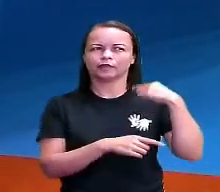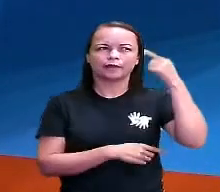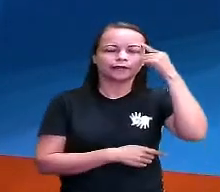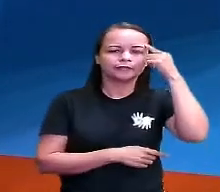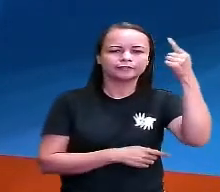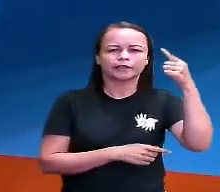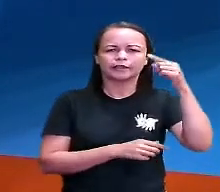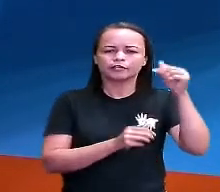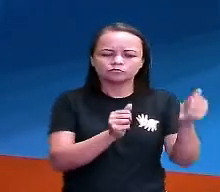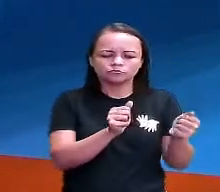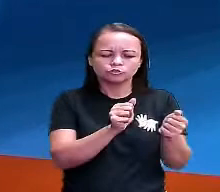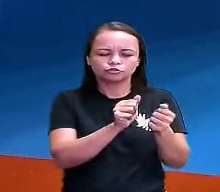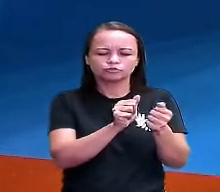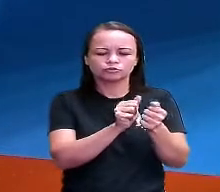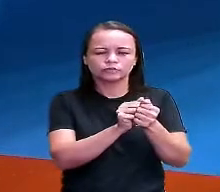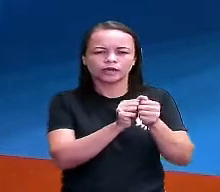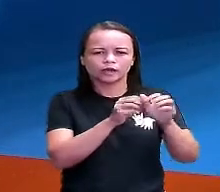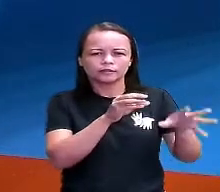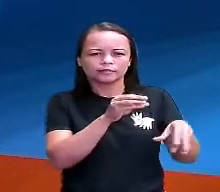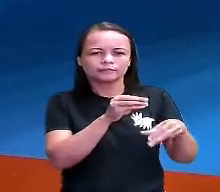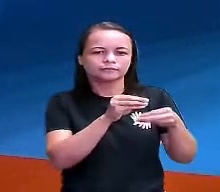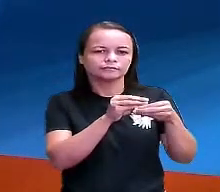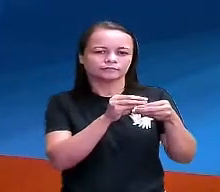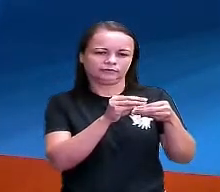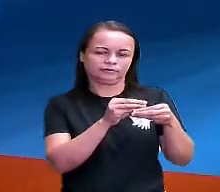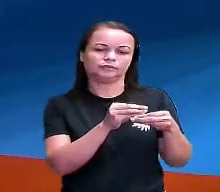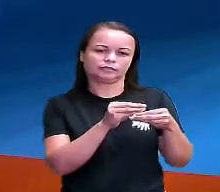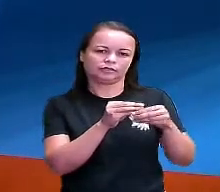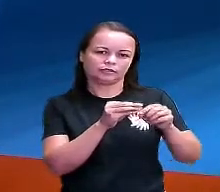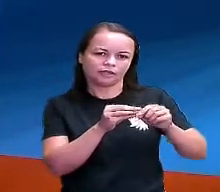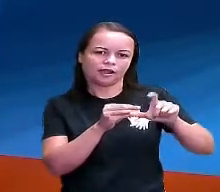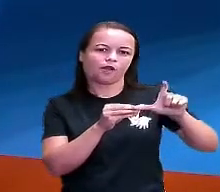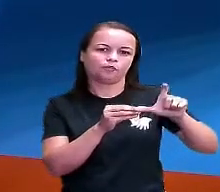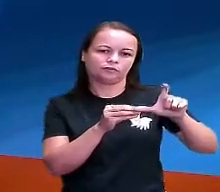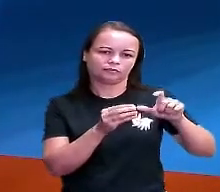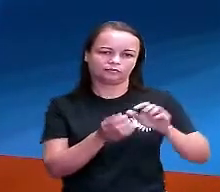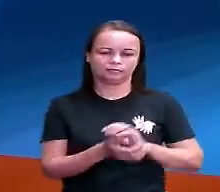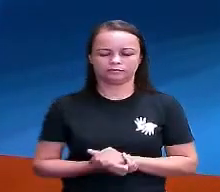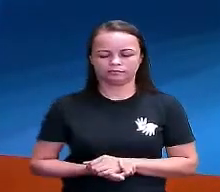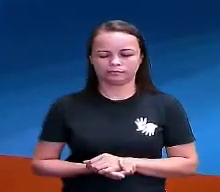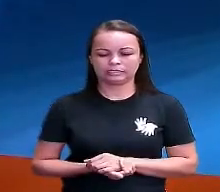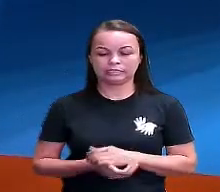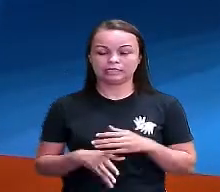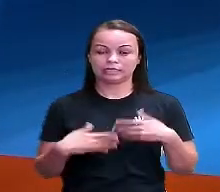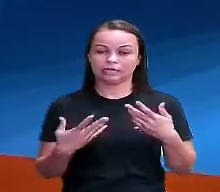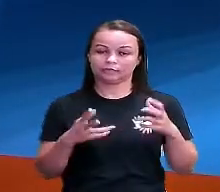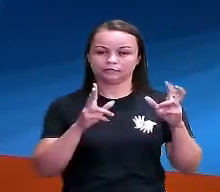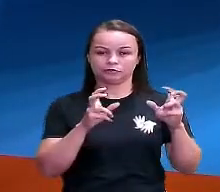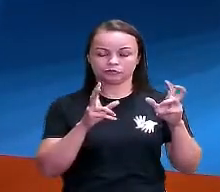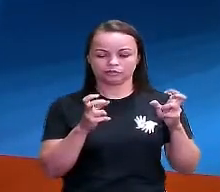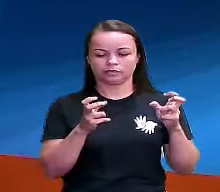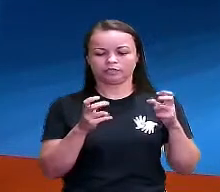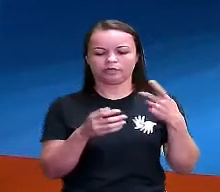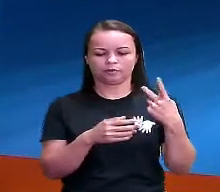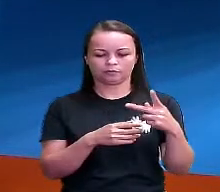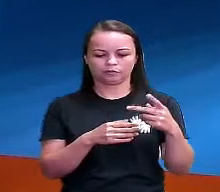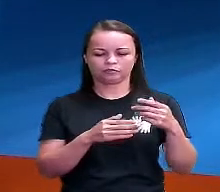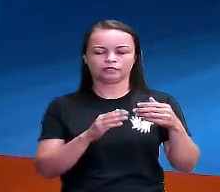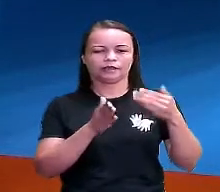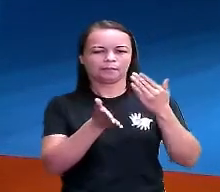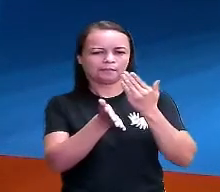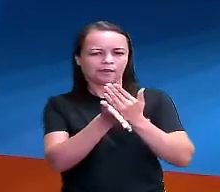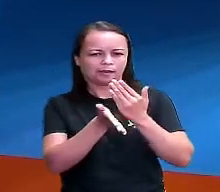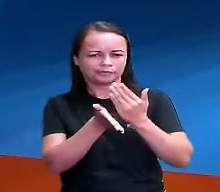de juntar, de acrescentar, de aumentar. E aí eu tenho os termos da adição.